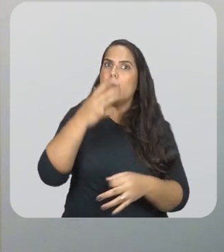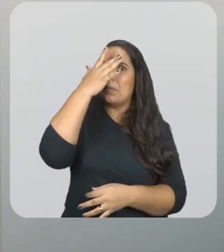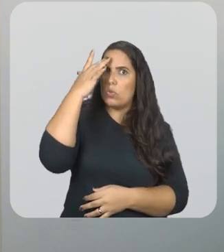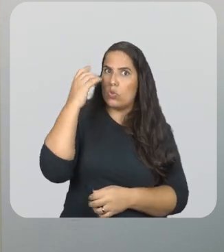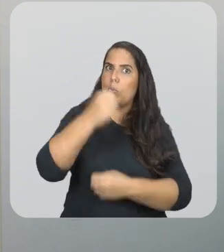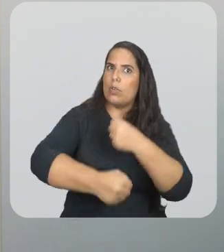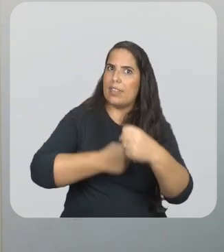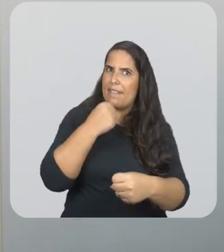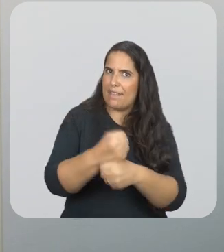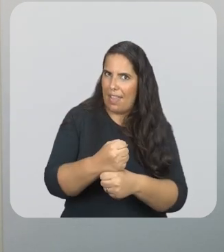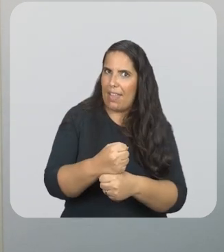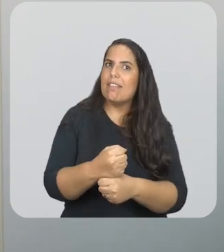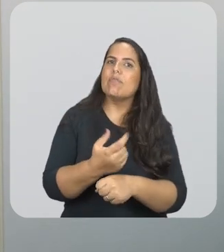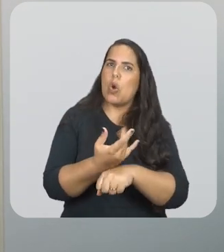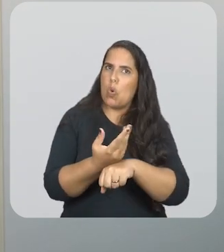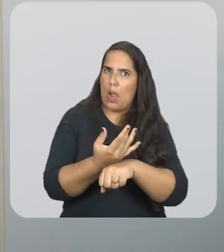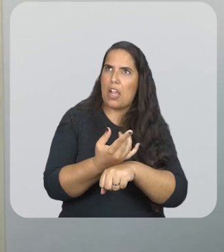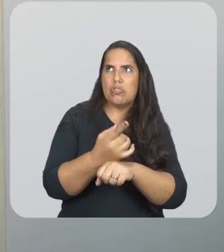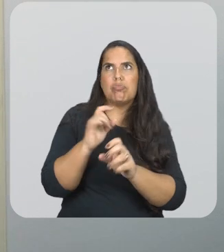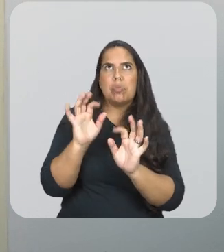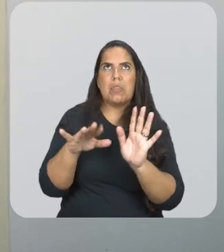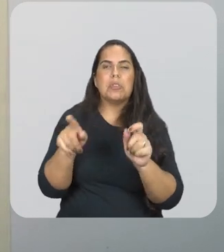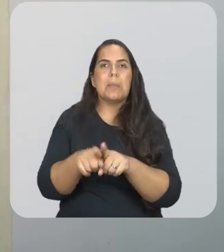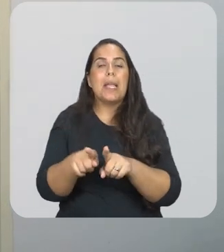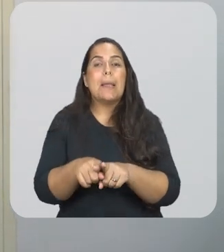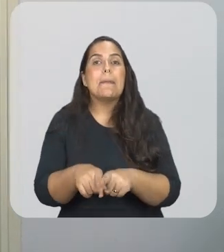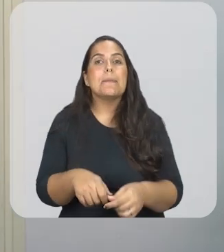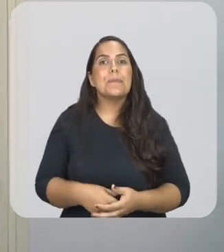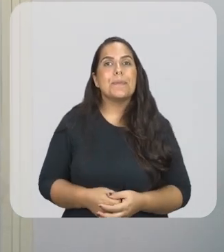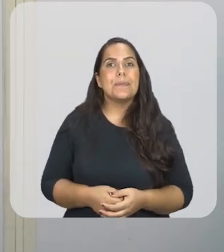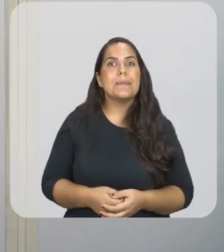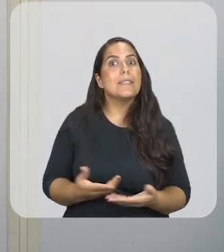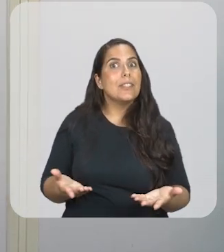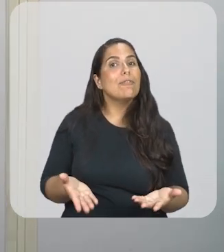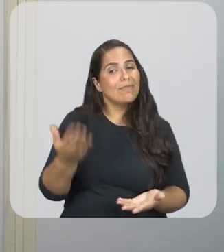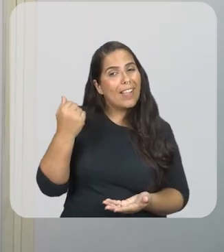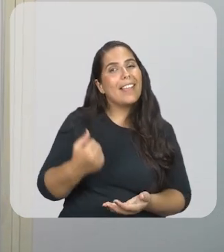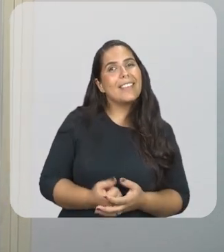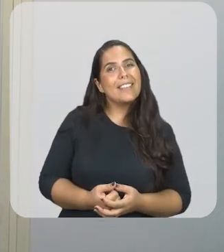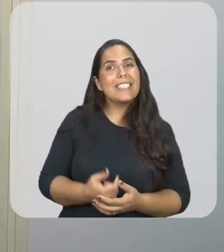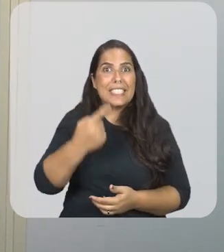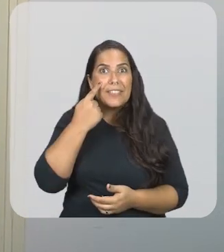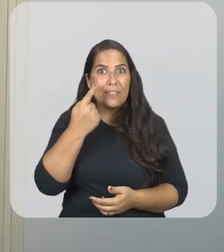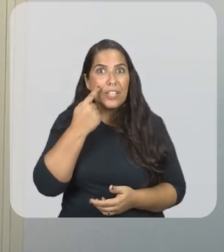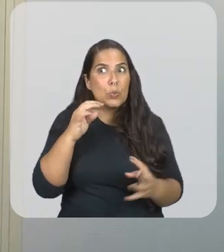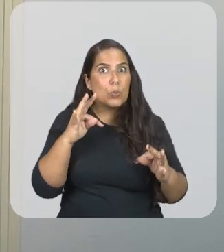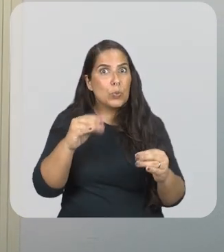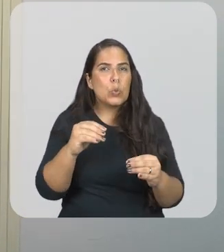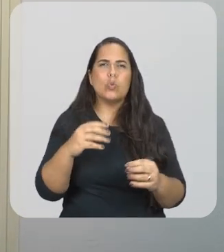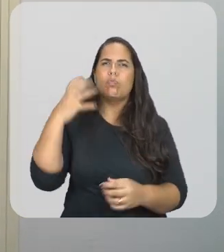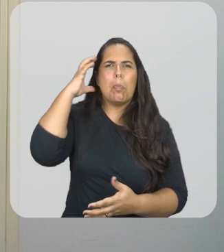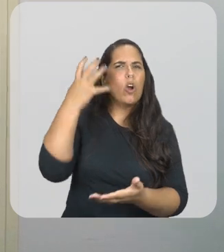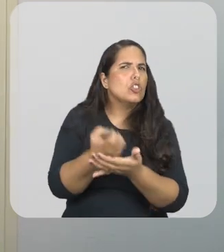confirmada para o ano que vem, né? A UERJ provavelmente está confirmada também. Então, assim, apareçam e vejam o Tudo em